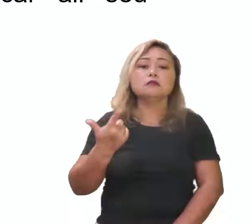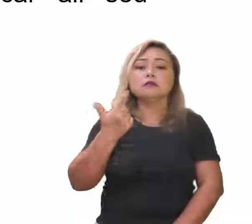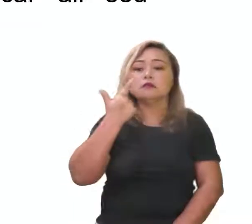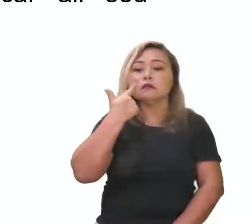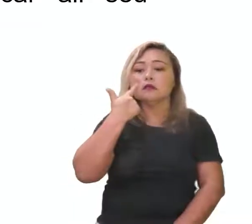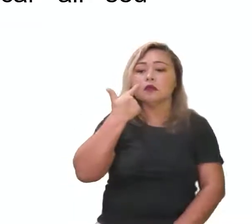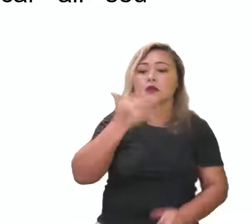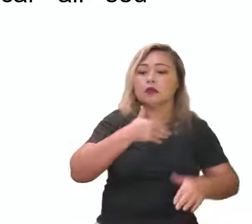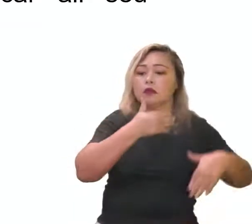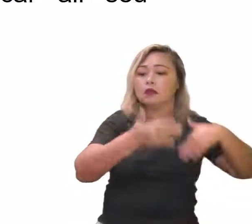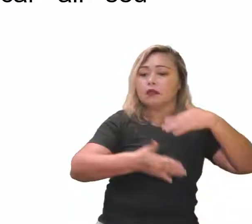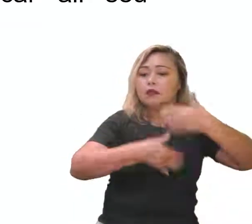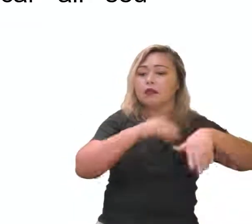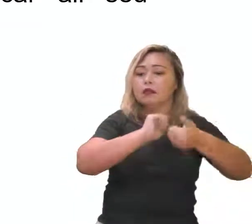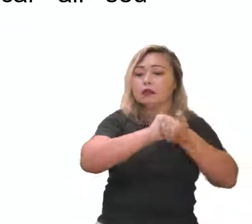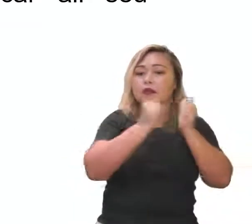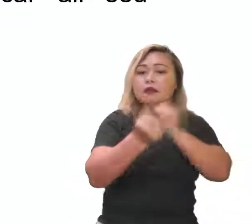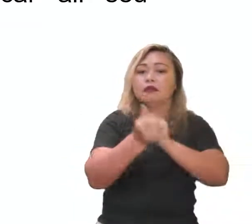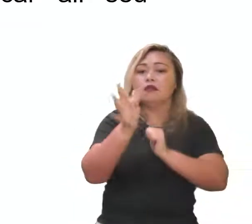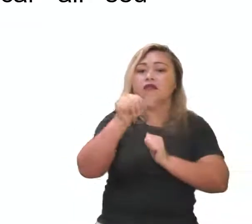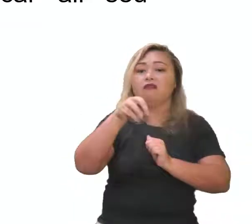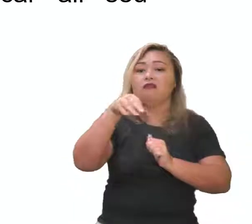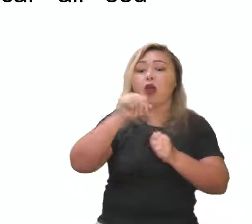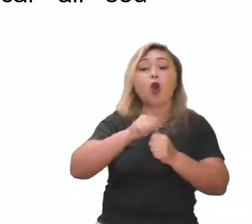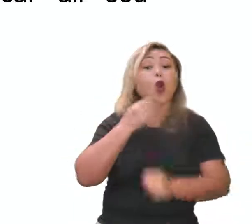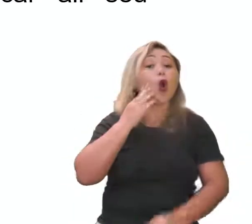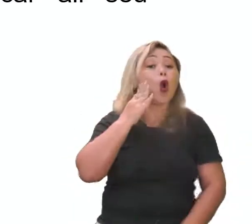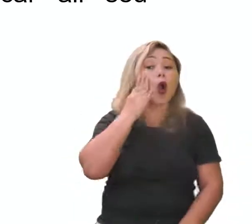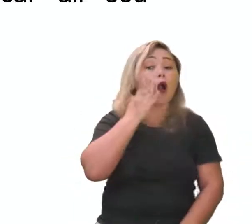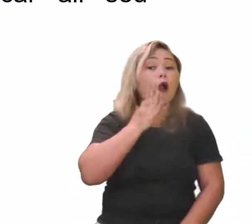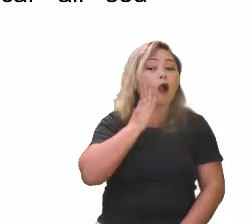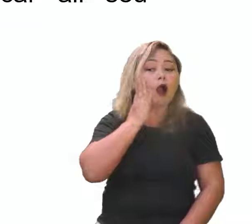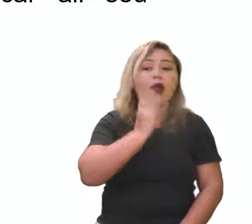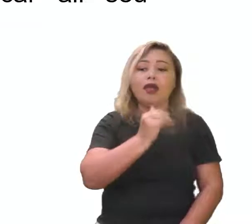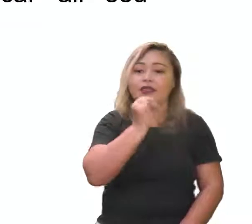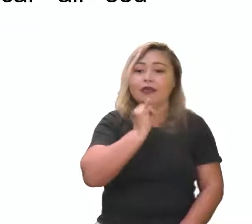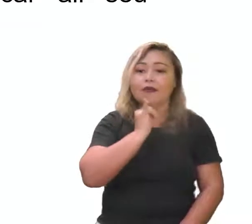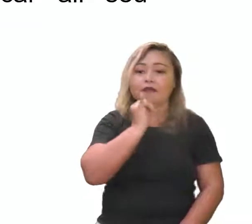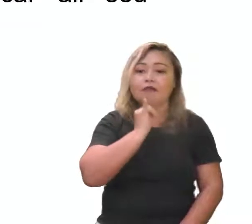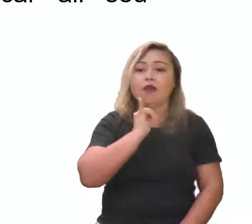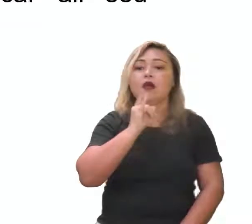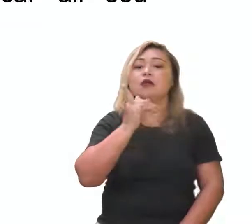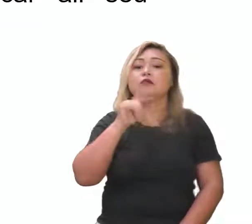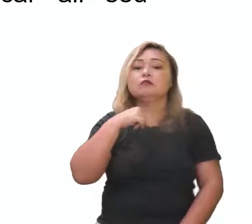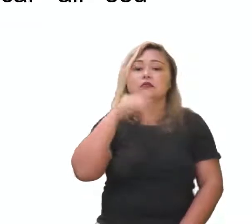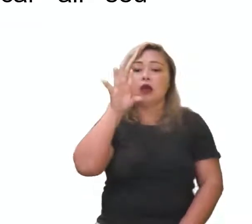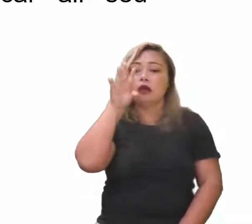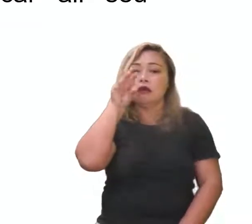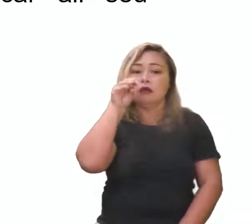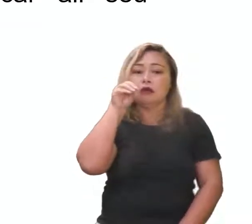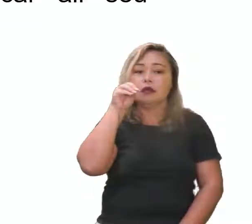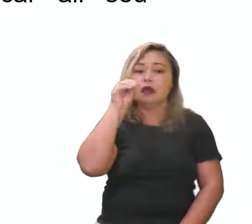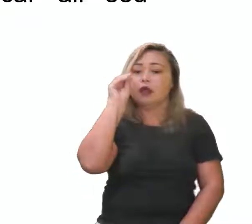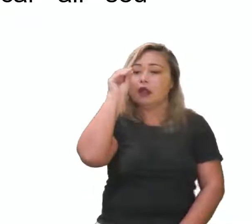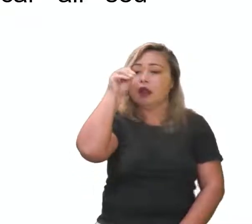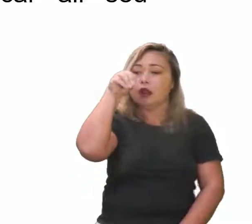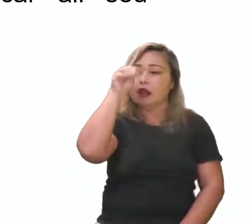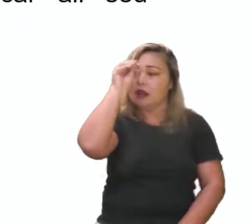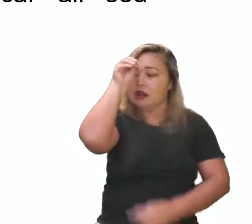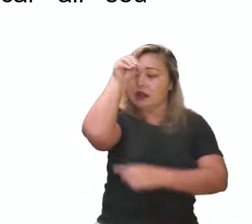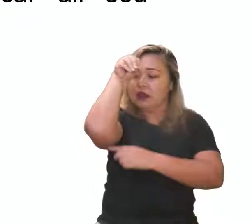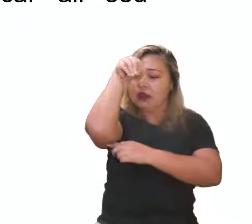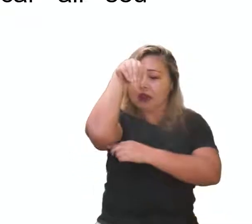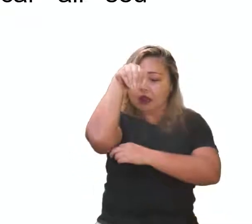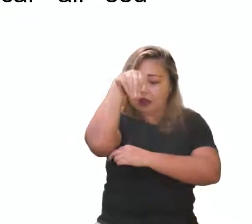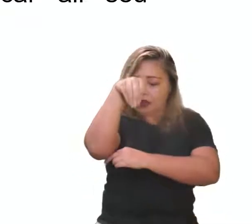vai ver alguns processos de adaptações. Olha lá, o flamingo rosa, por exemplo, Abaixa a cabecinha dele, tá vendo? Gente,